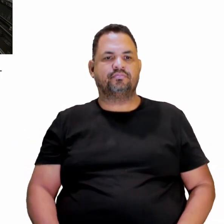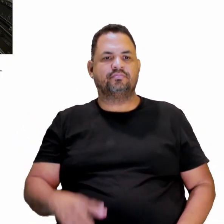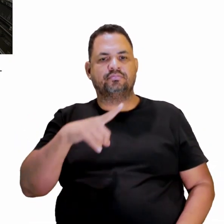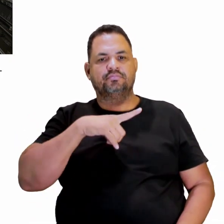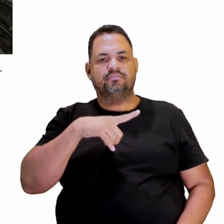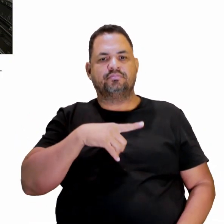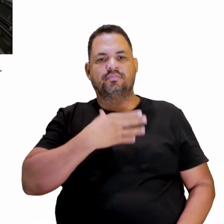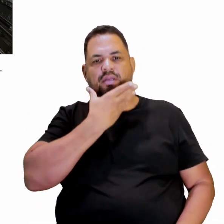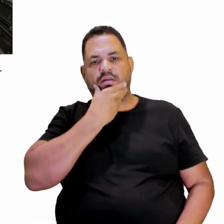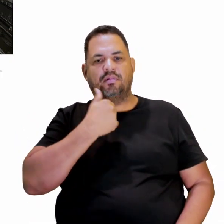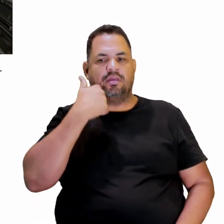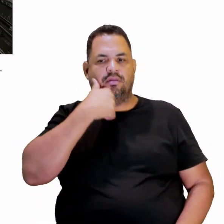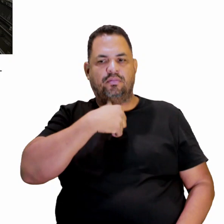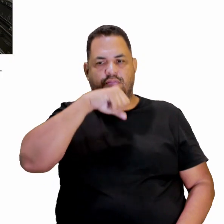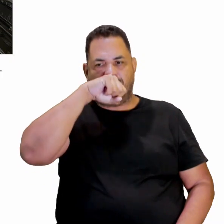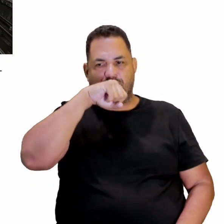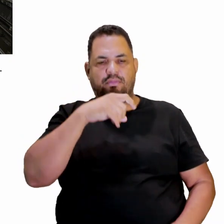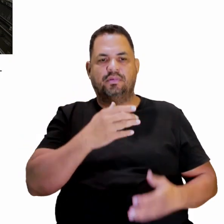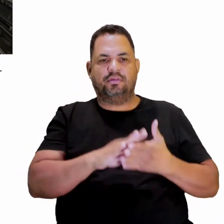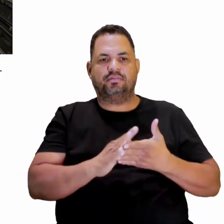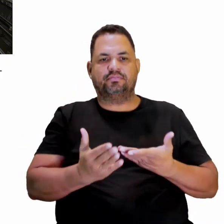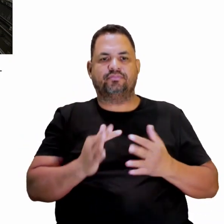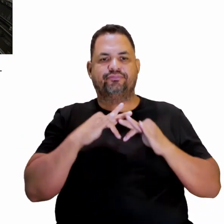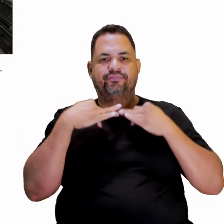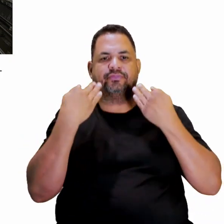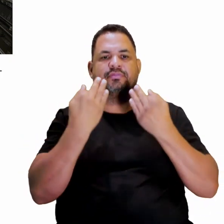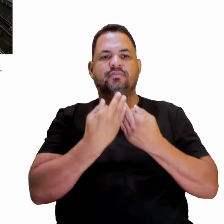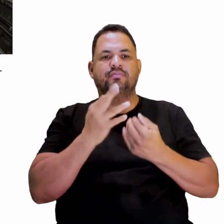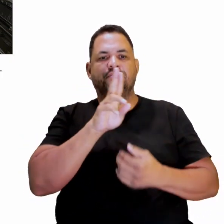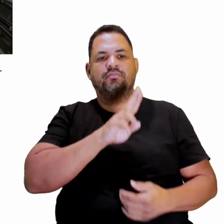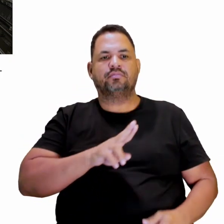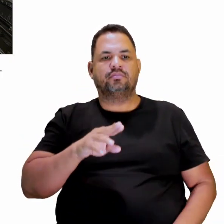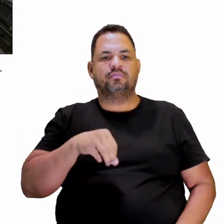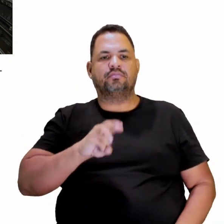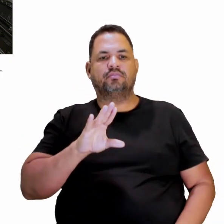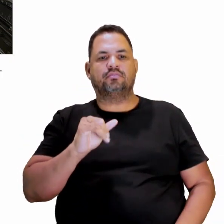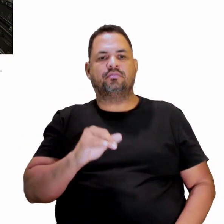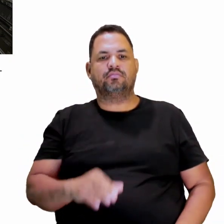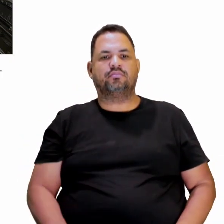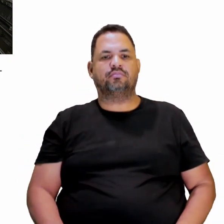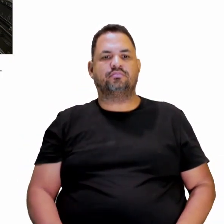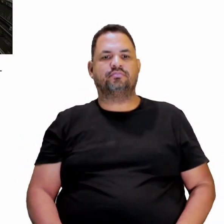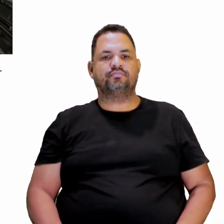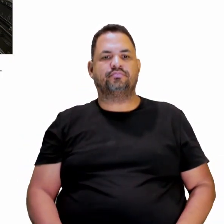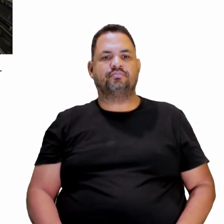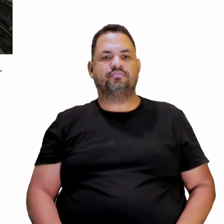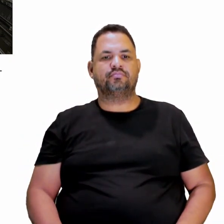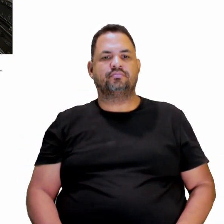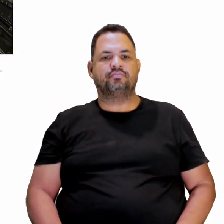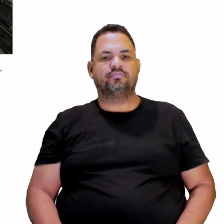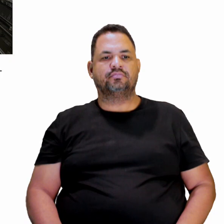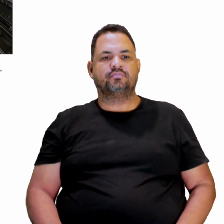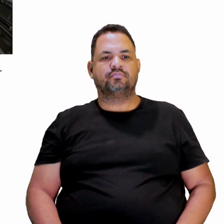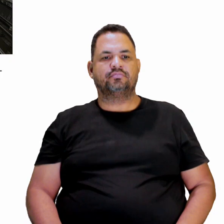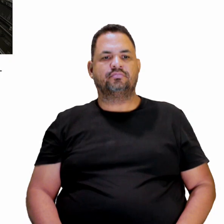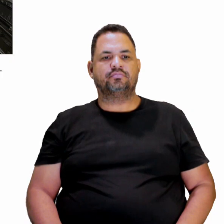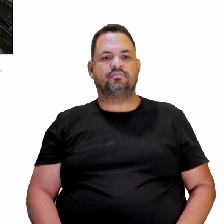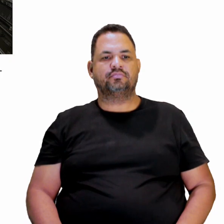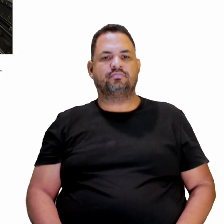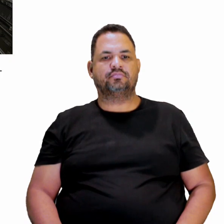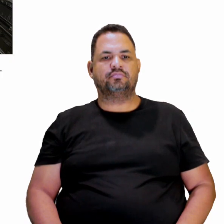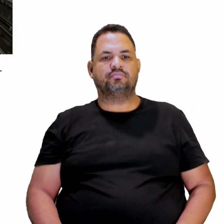os pais. Aí, aqui a gente vai falar dos pais dela. Então, eu vou usar o whose. Whose parents never mentioned. And Uncle